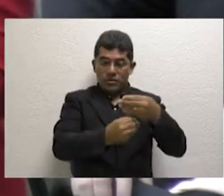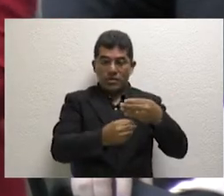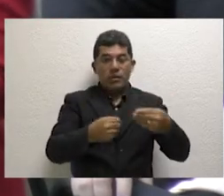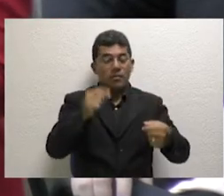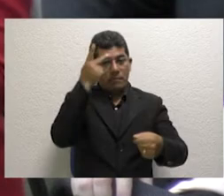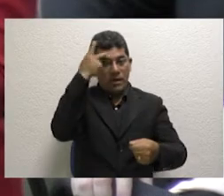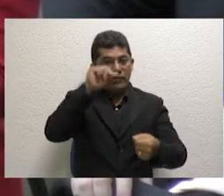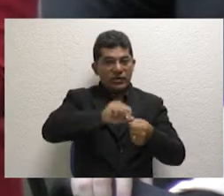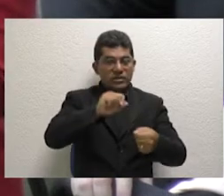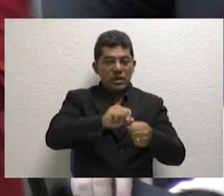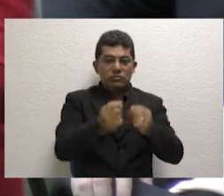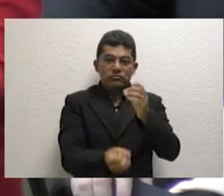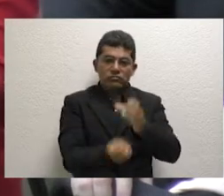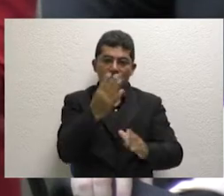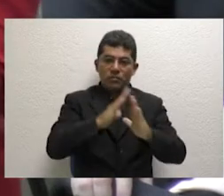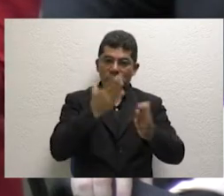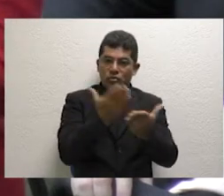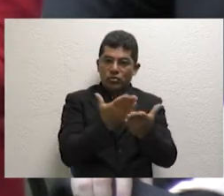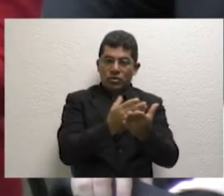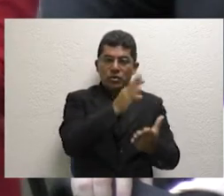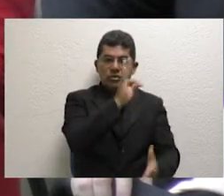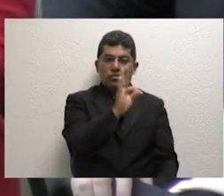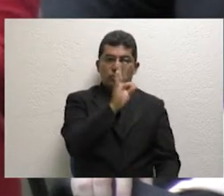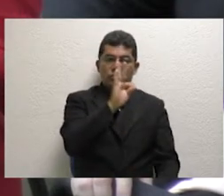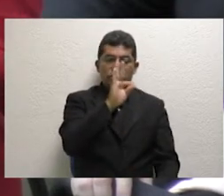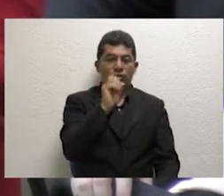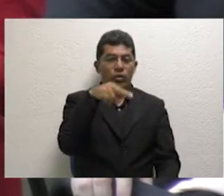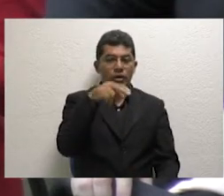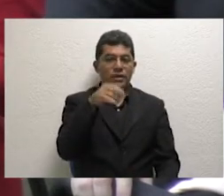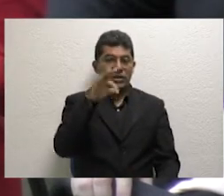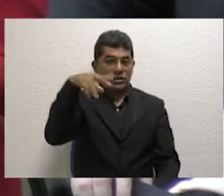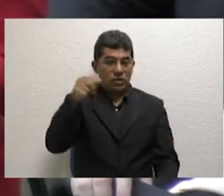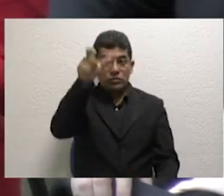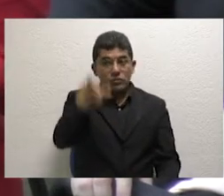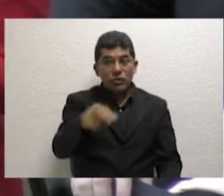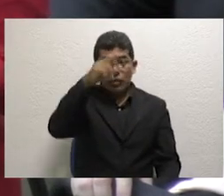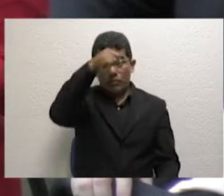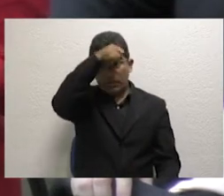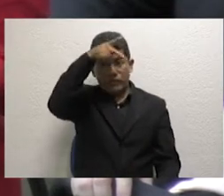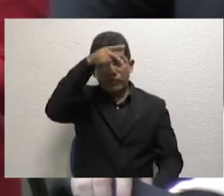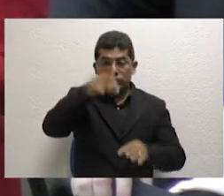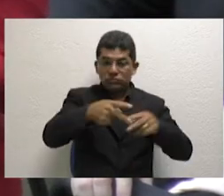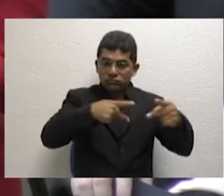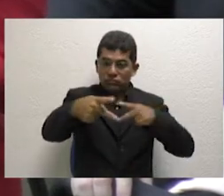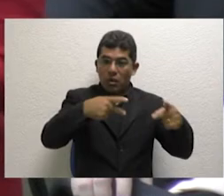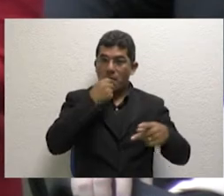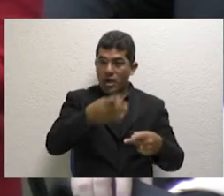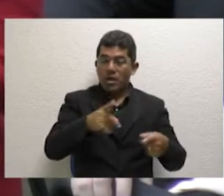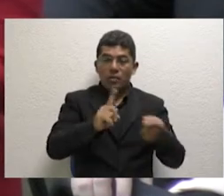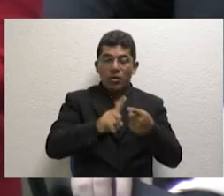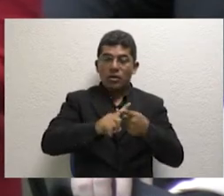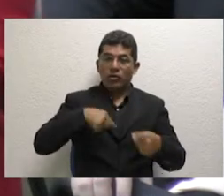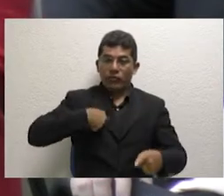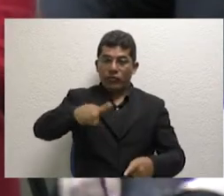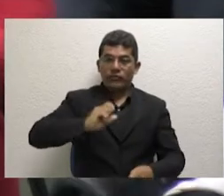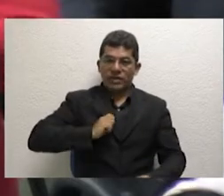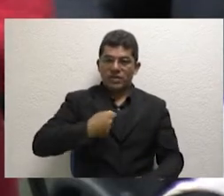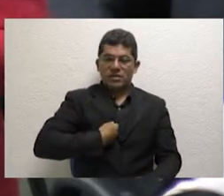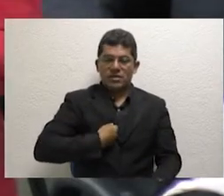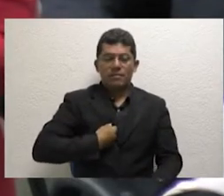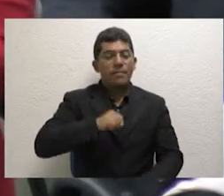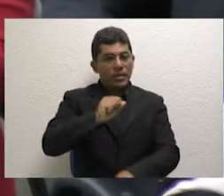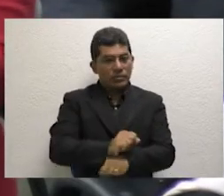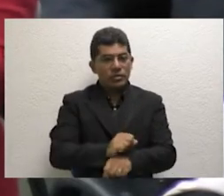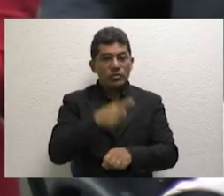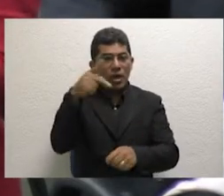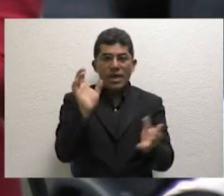construção de uma escola em Tonantins que vai ser administrada pelo senhor prefeito que eu espero que administre muito bem porque a gente vai estar fiscalizando então eu espero